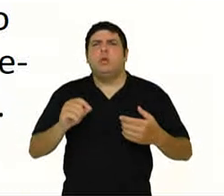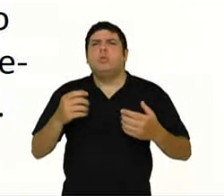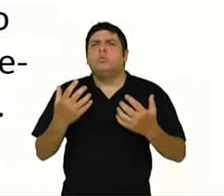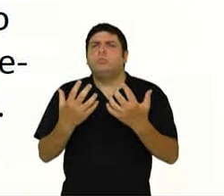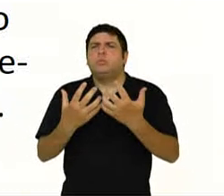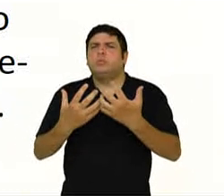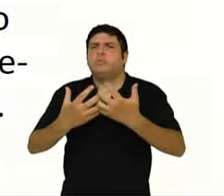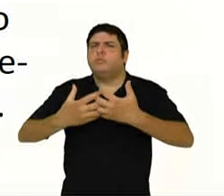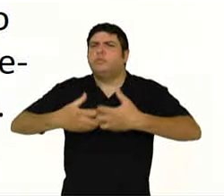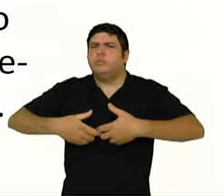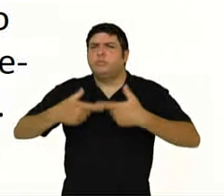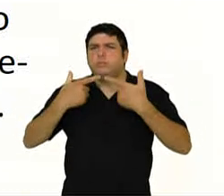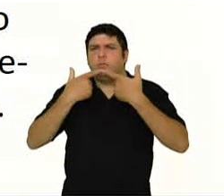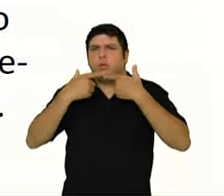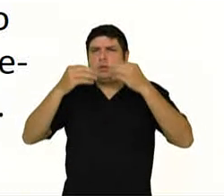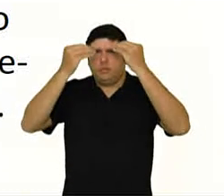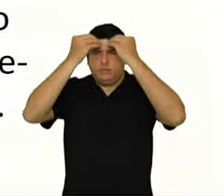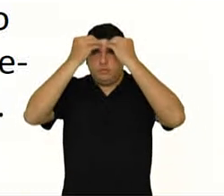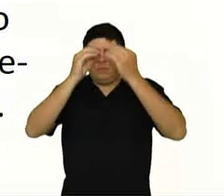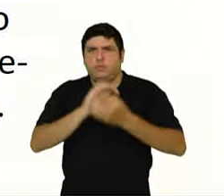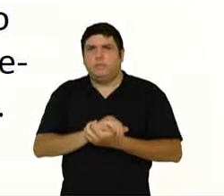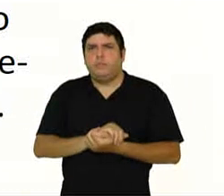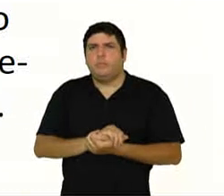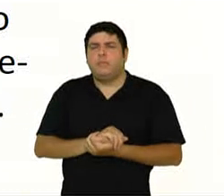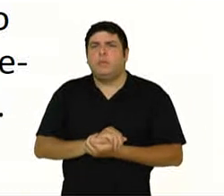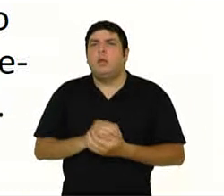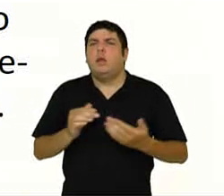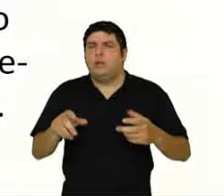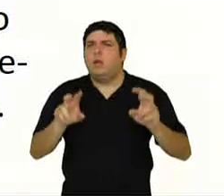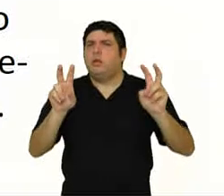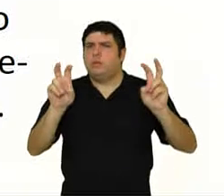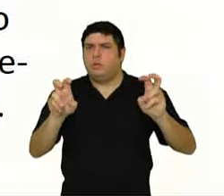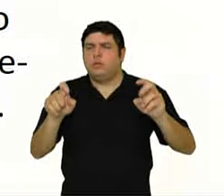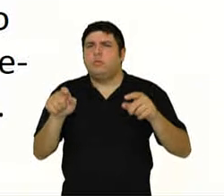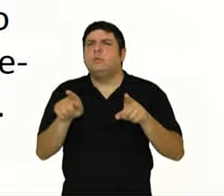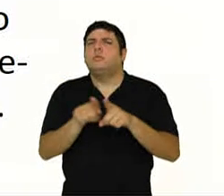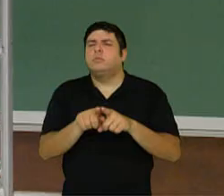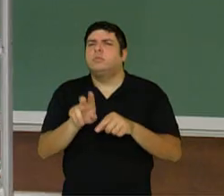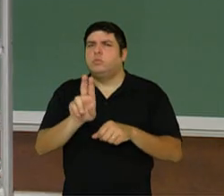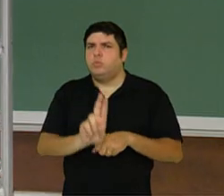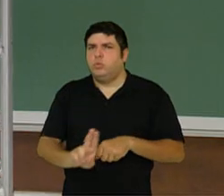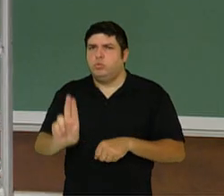da linguagem. Então, esse é um assunto que também é bem recorrente no